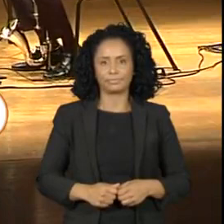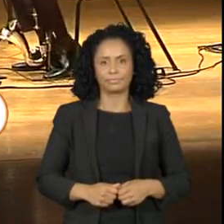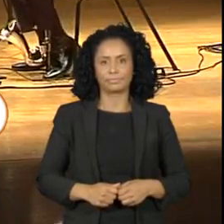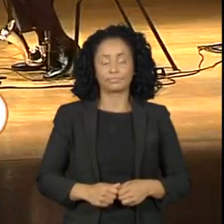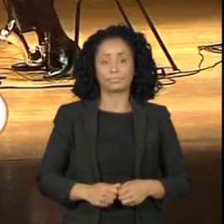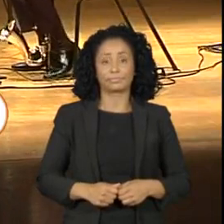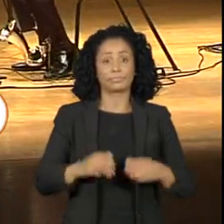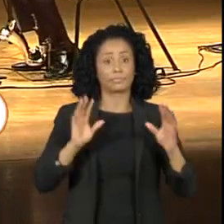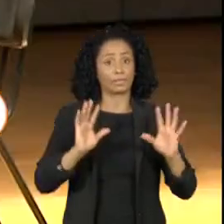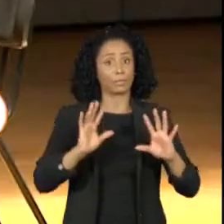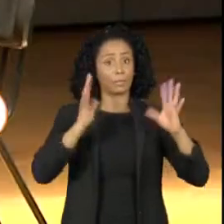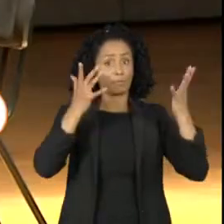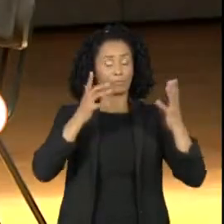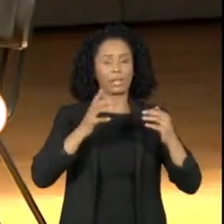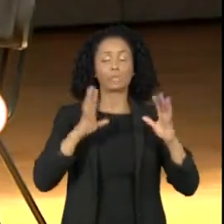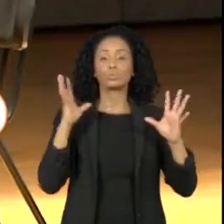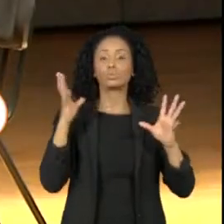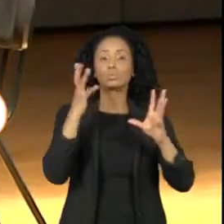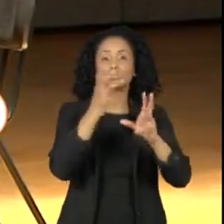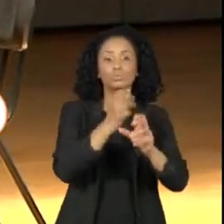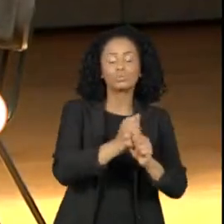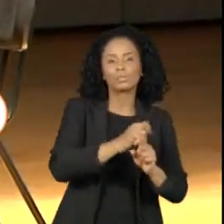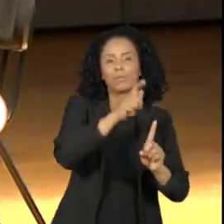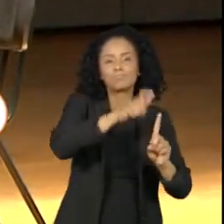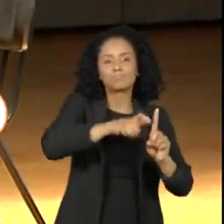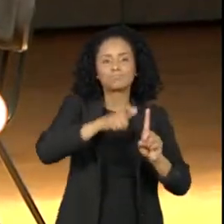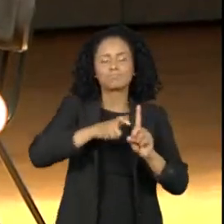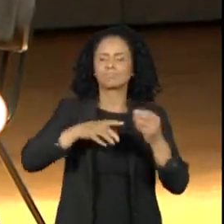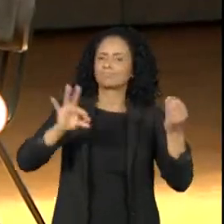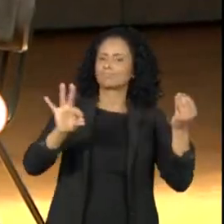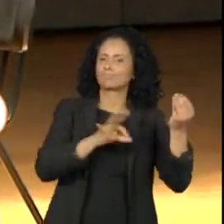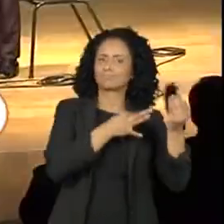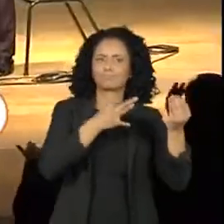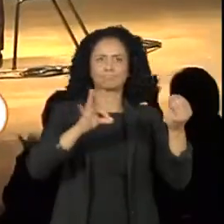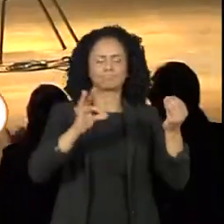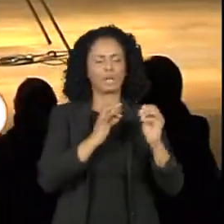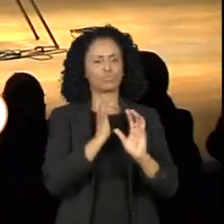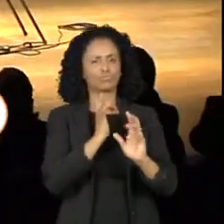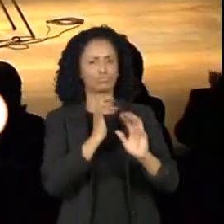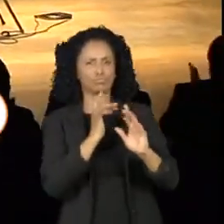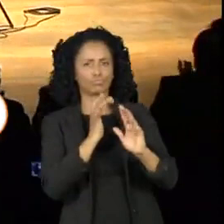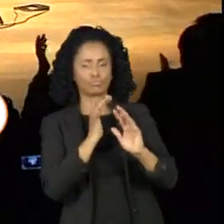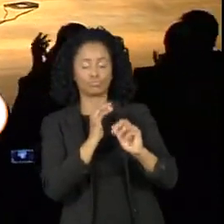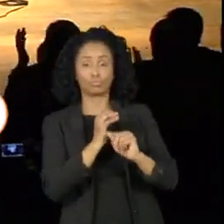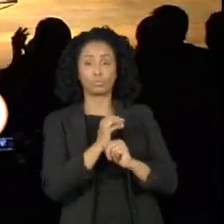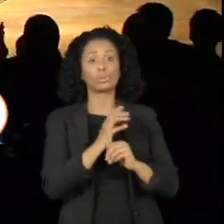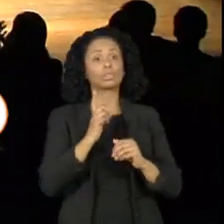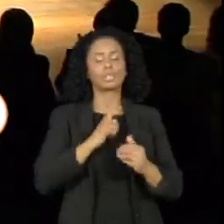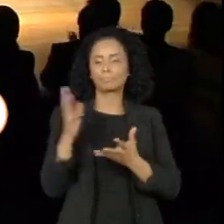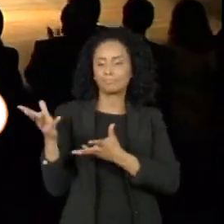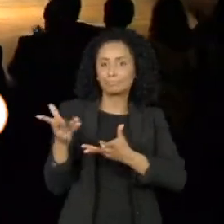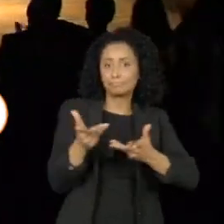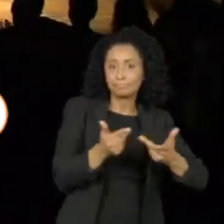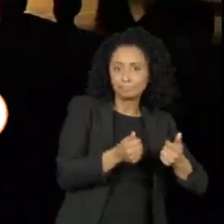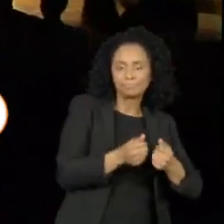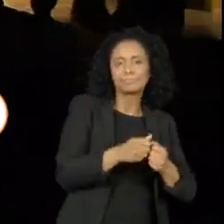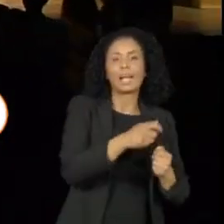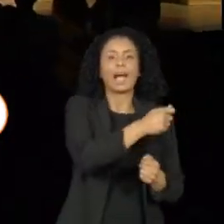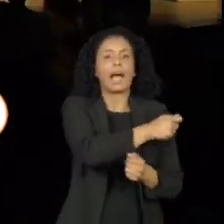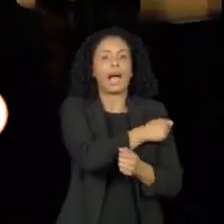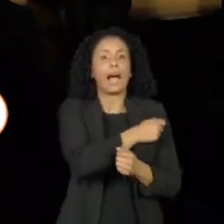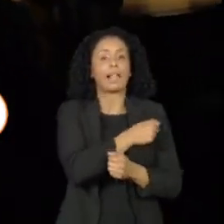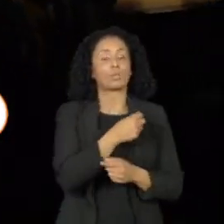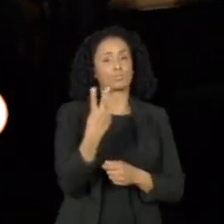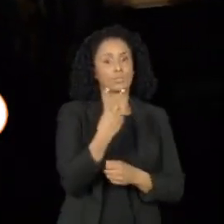O evento, que contou com a presença dos músicos da Brasil Jazz Sinfônica, celebrou a recepção dos calouros do segundo semestre. O tema